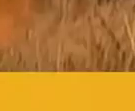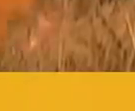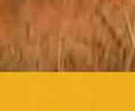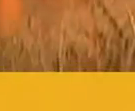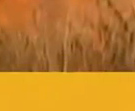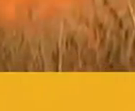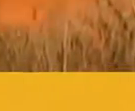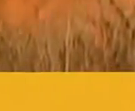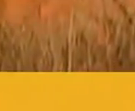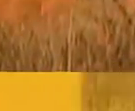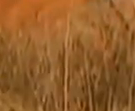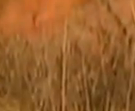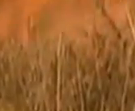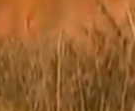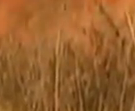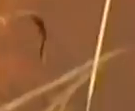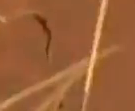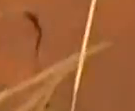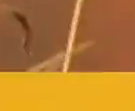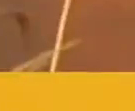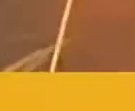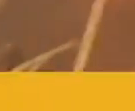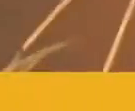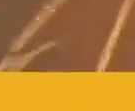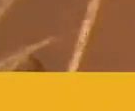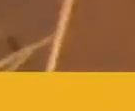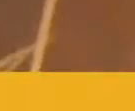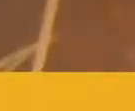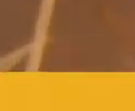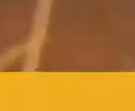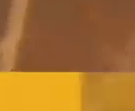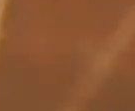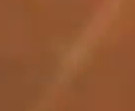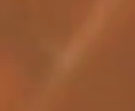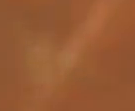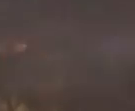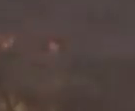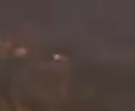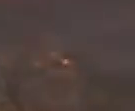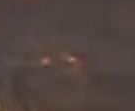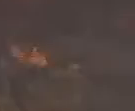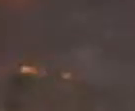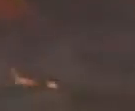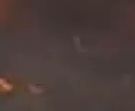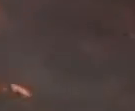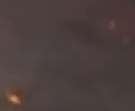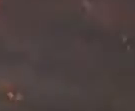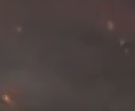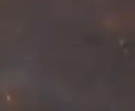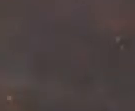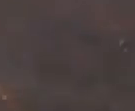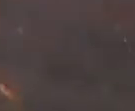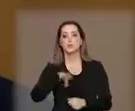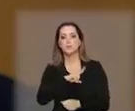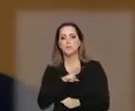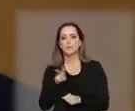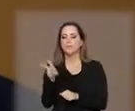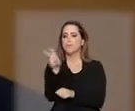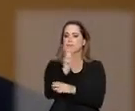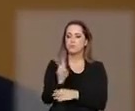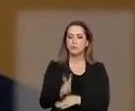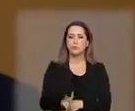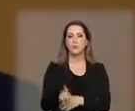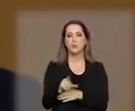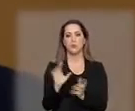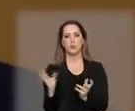para reduzir o número de queimadas o ministério do meio ambiente lançou uma campanha nacional de prevenção aos incêndios